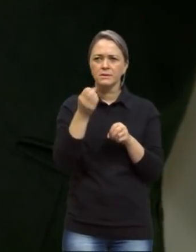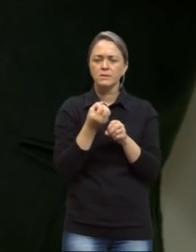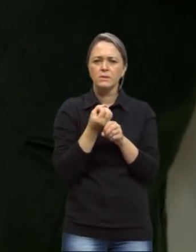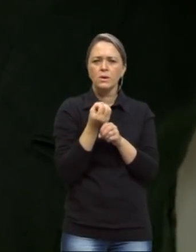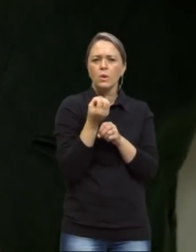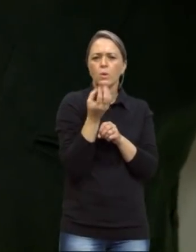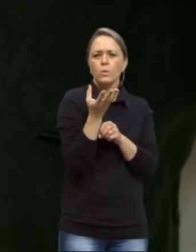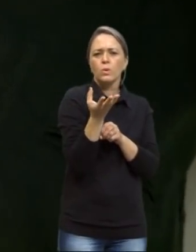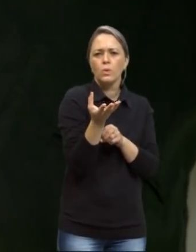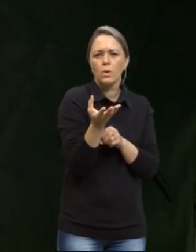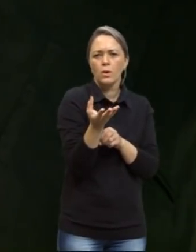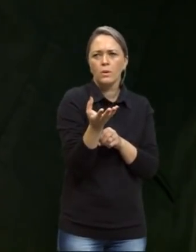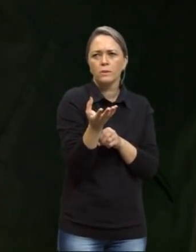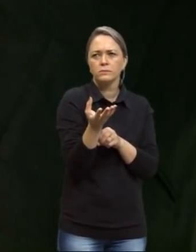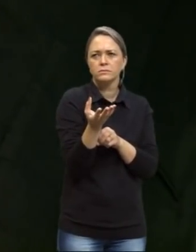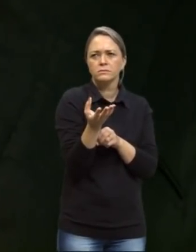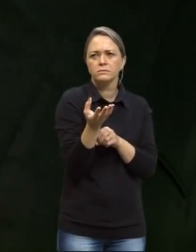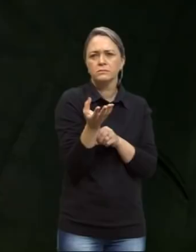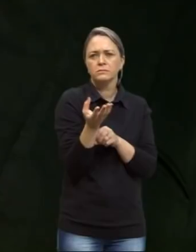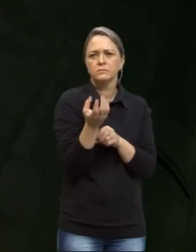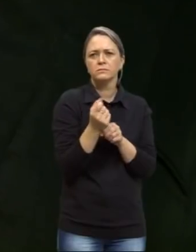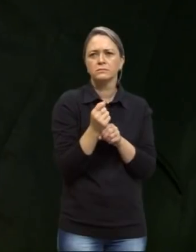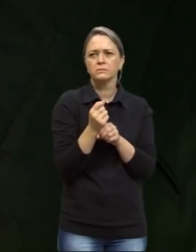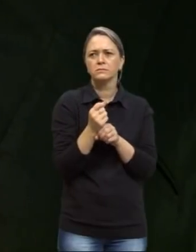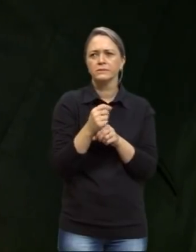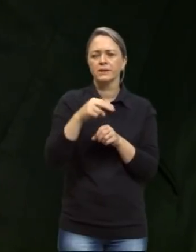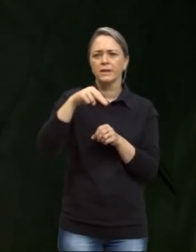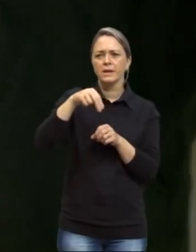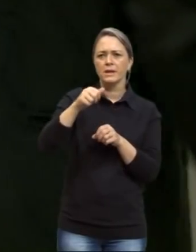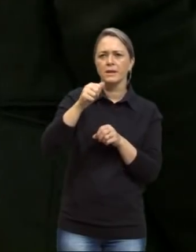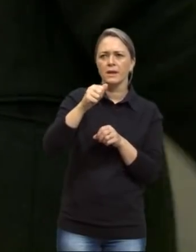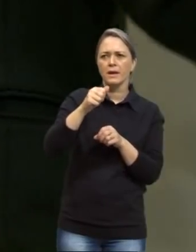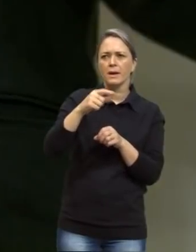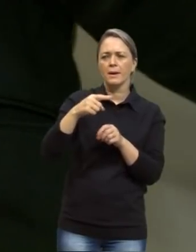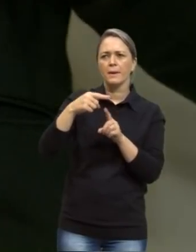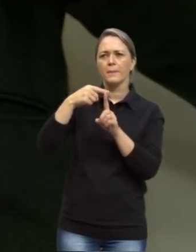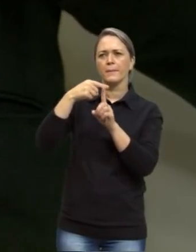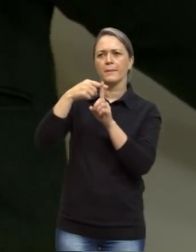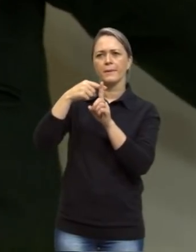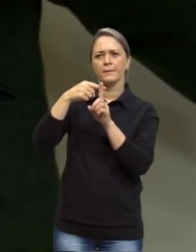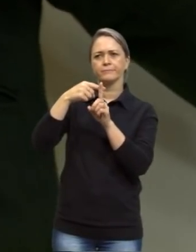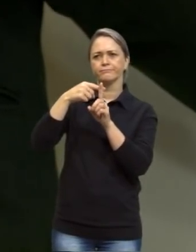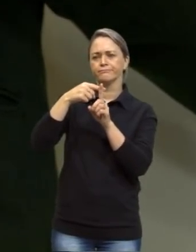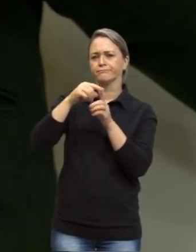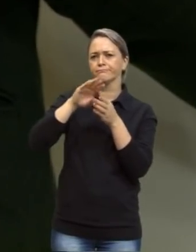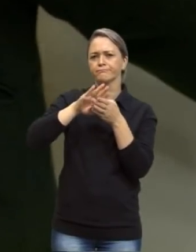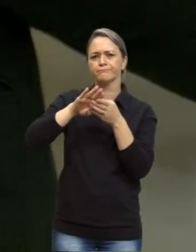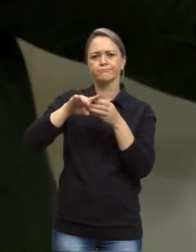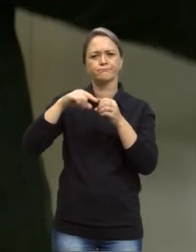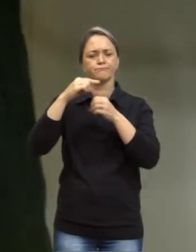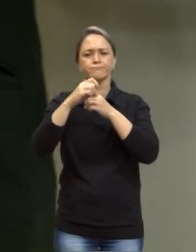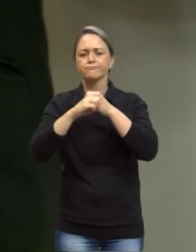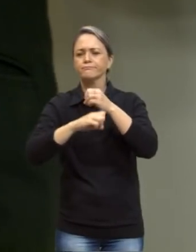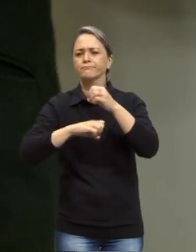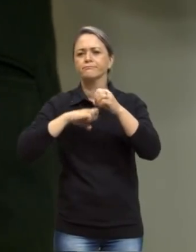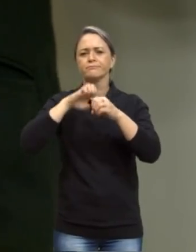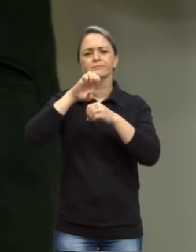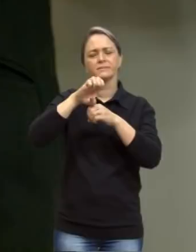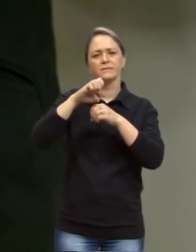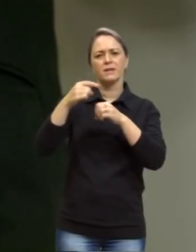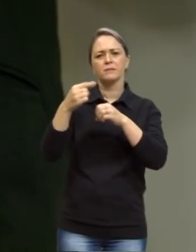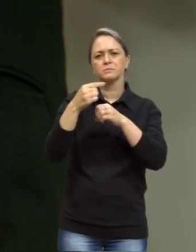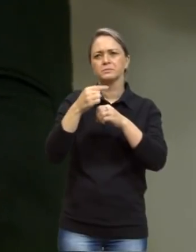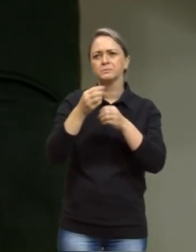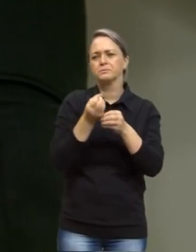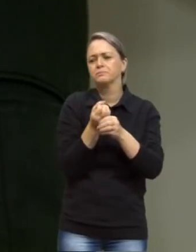formando a n a mais sem nenhum elétron porque ele do ou então esse